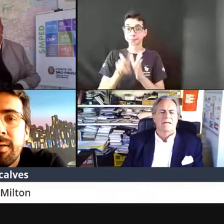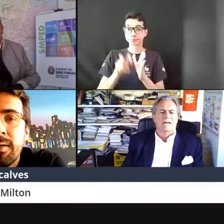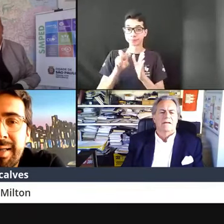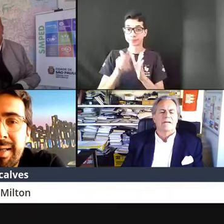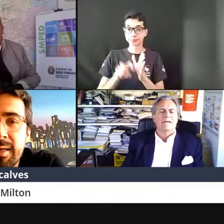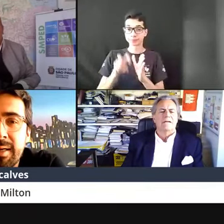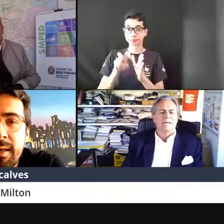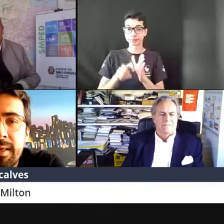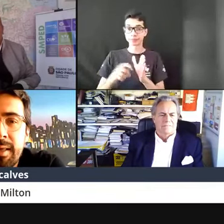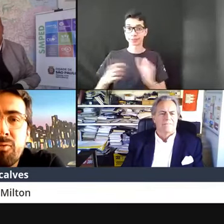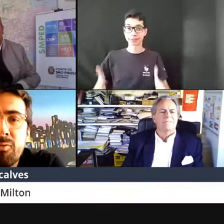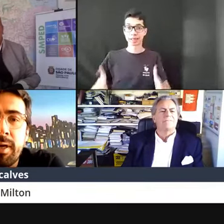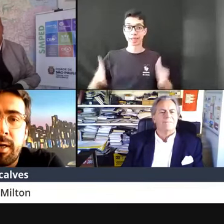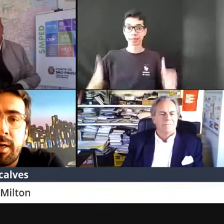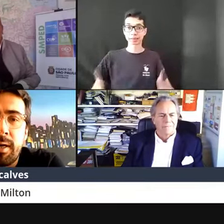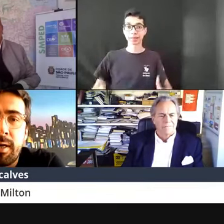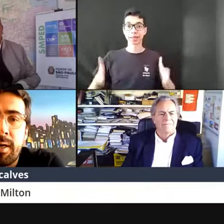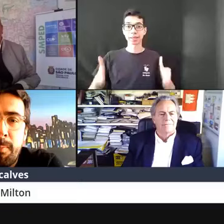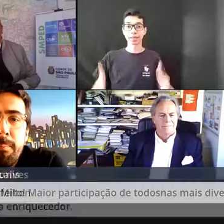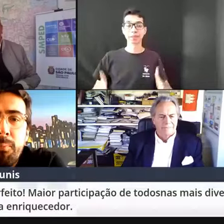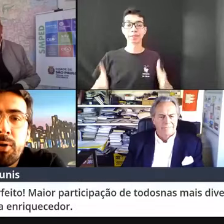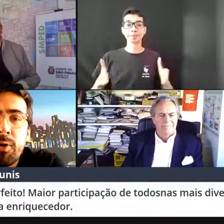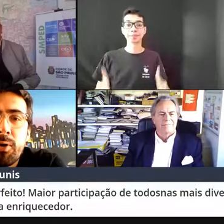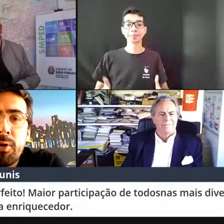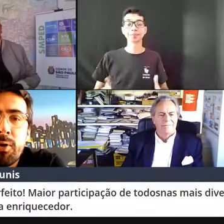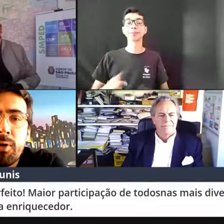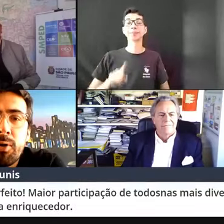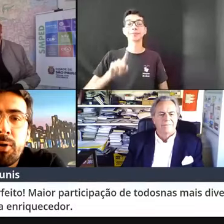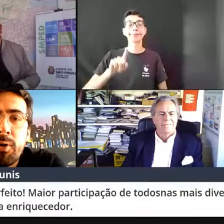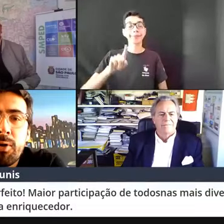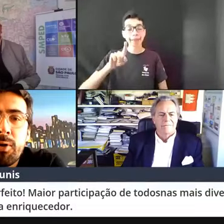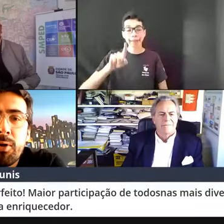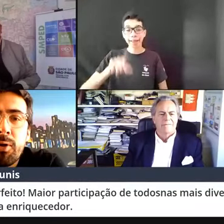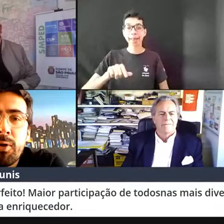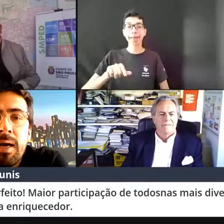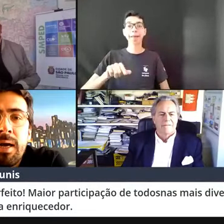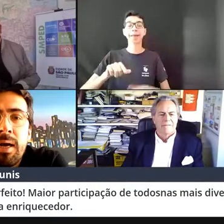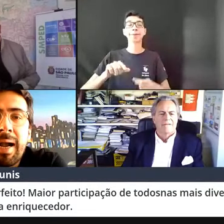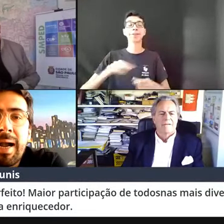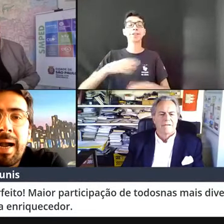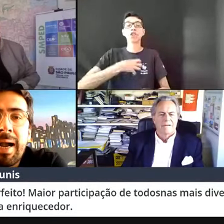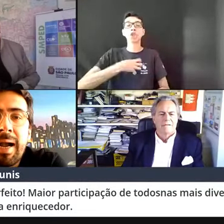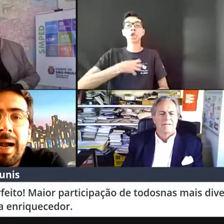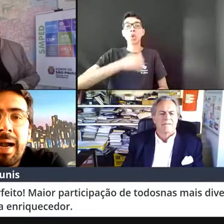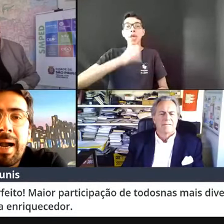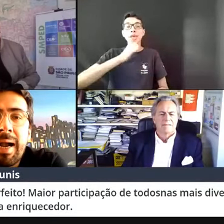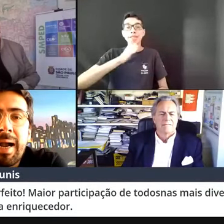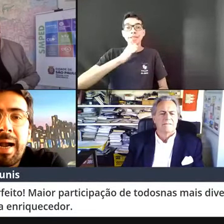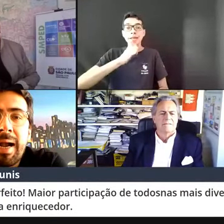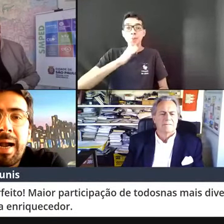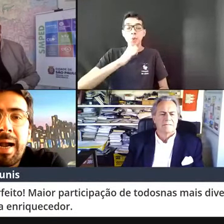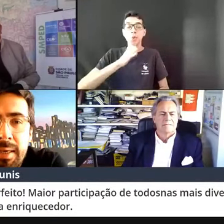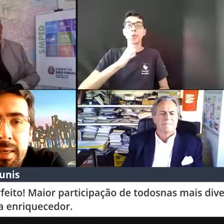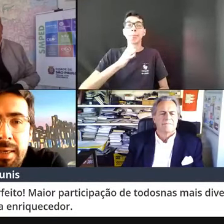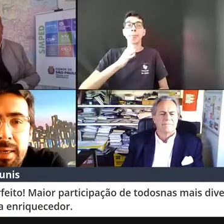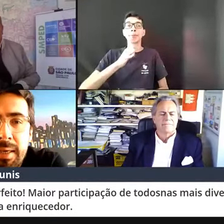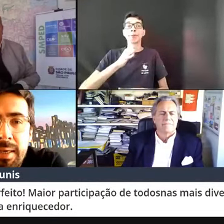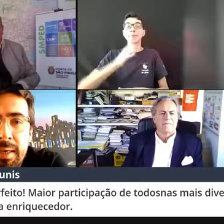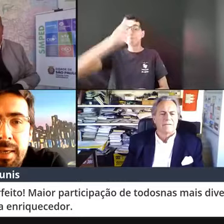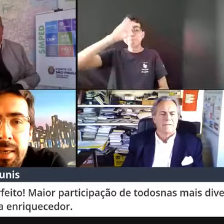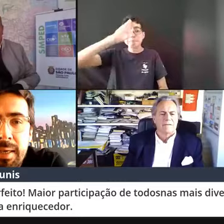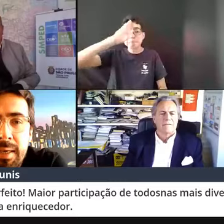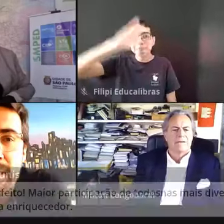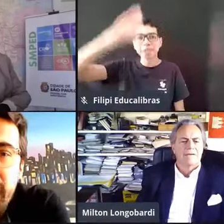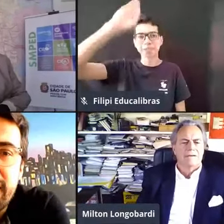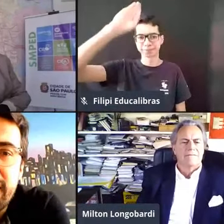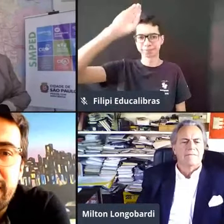da cidadania arquitetônica. Porque se o transporte cabe e atende bem um cadeirante,